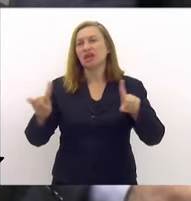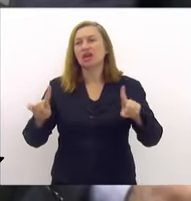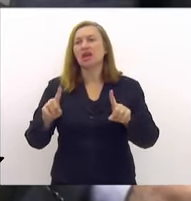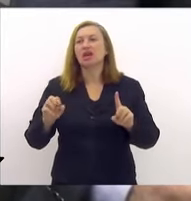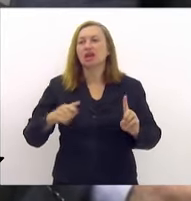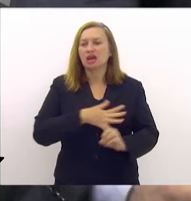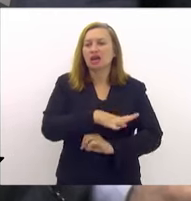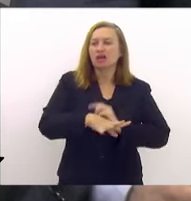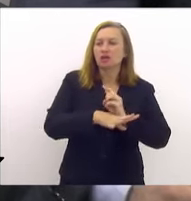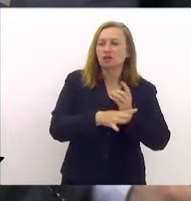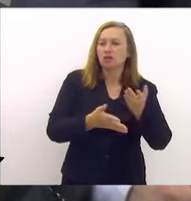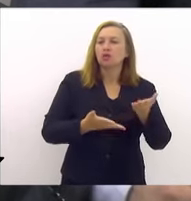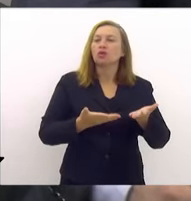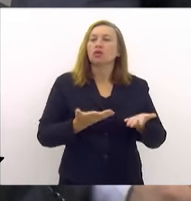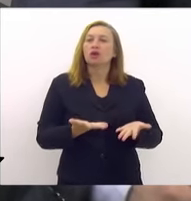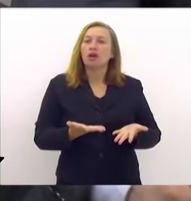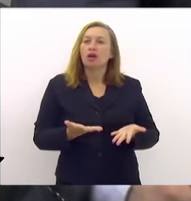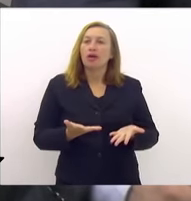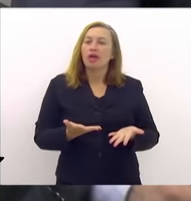A questão do meio ambiente, eu acho que